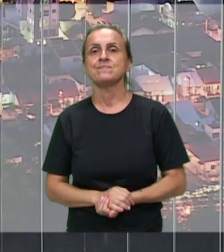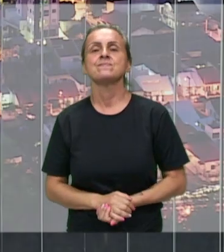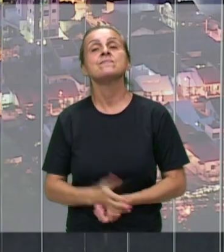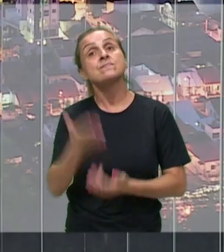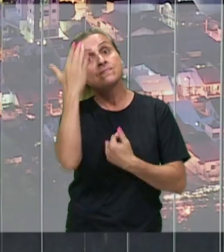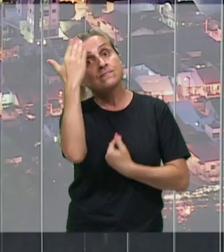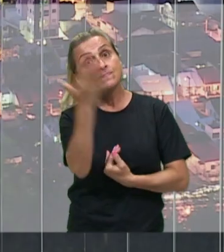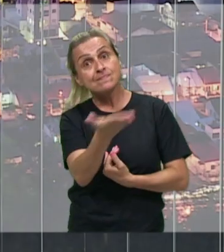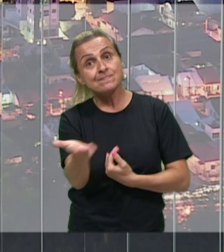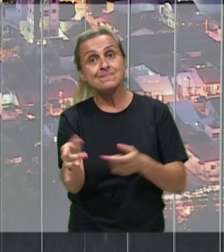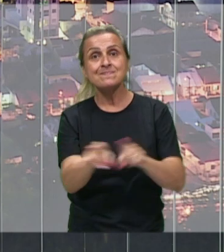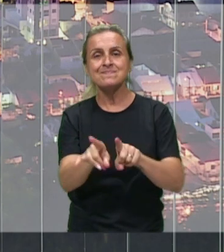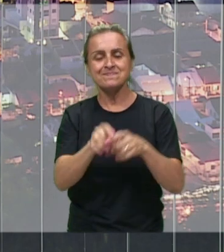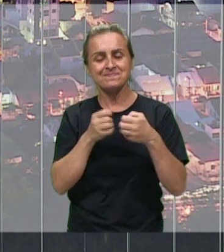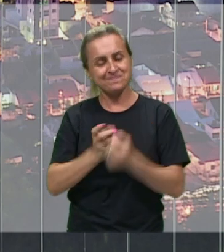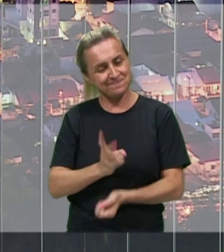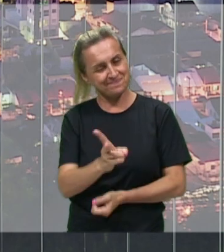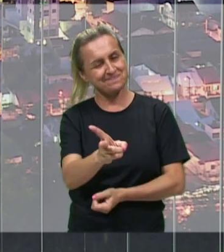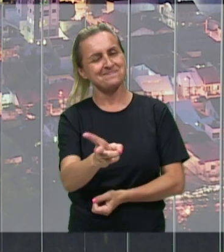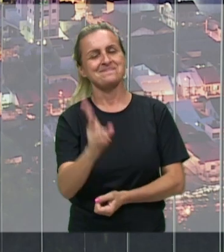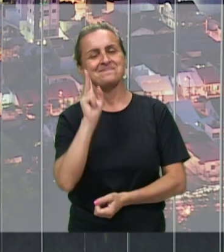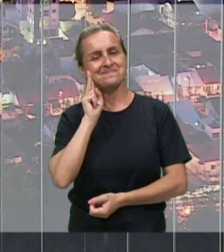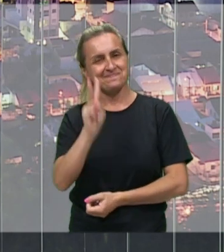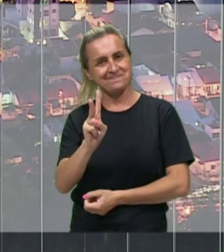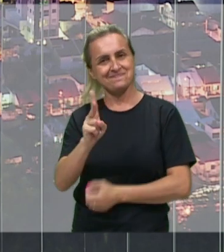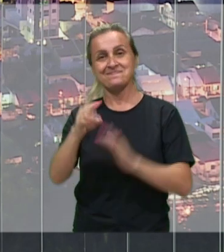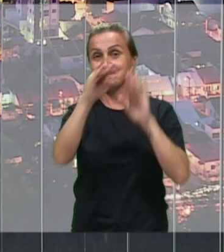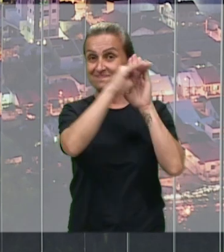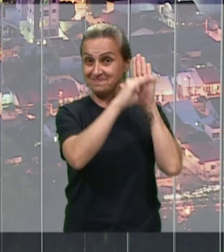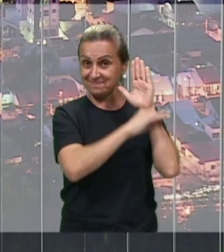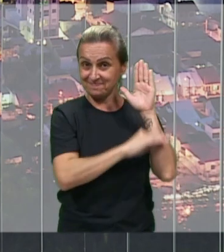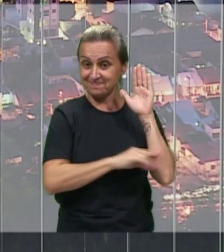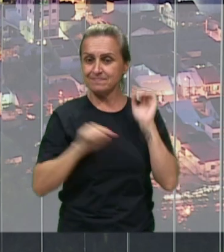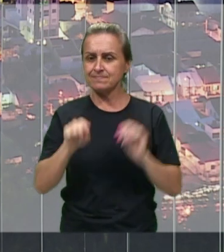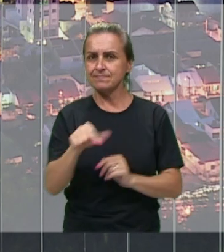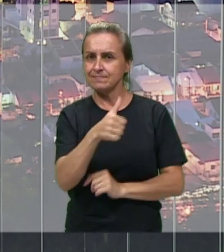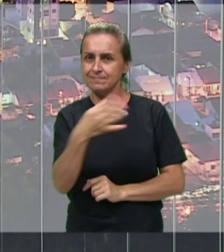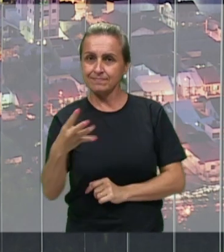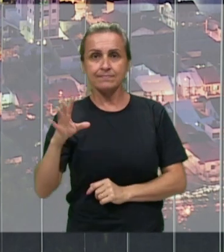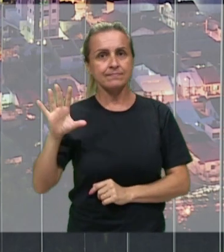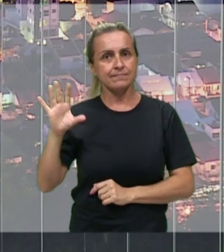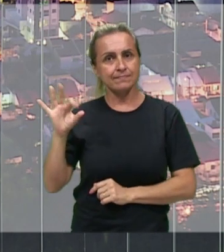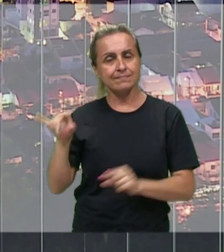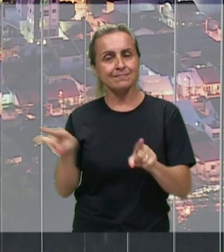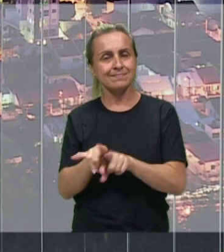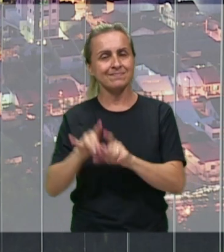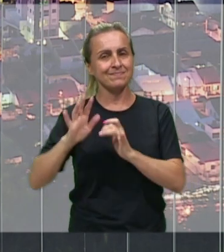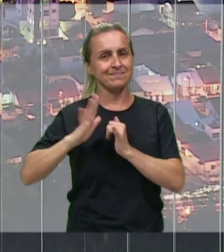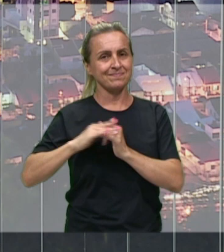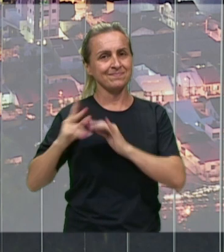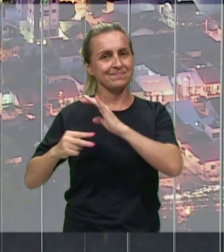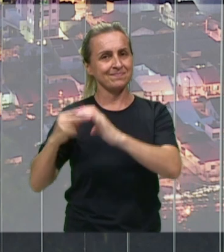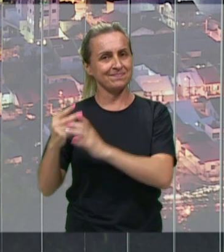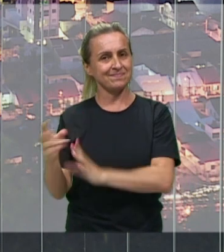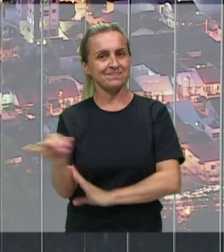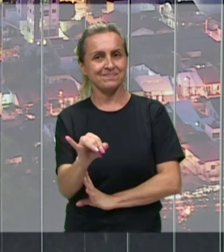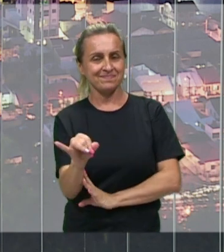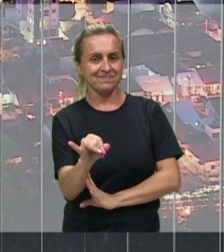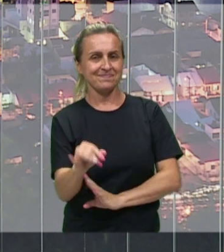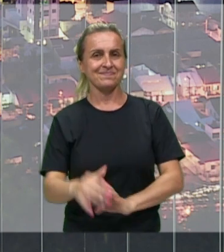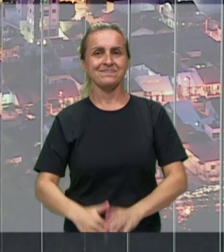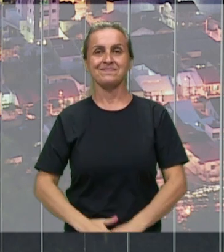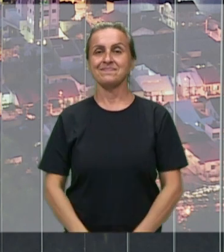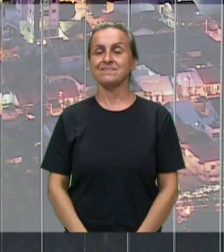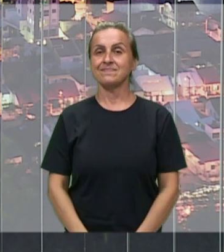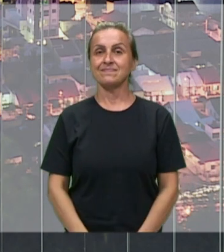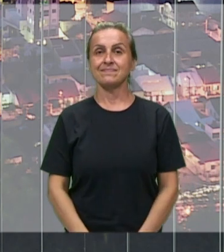também que nos acompanha. Continue assistindo a nossa programação aqui no canal 14 da Claro e também no YouTube da Câmara de Vereadores de Itajaí.